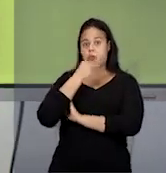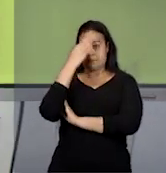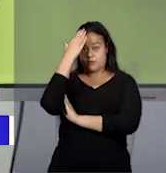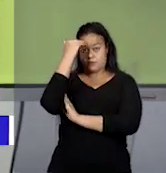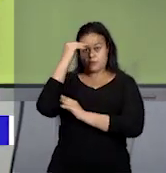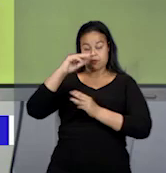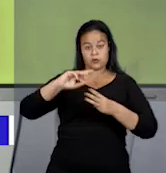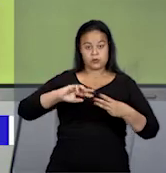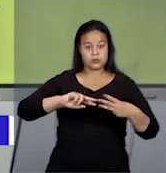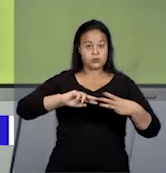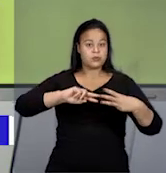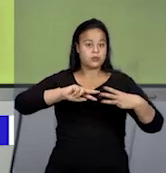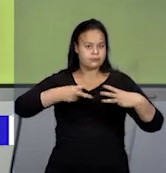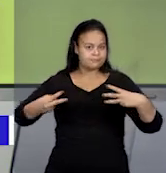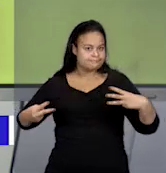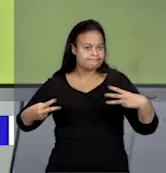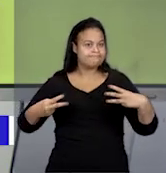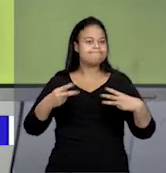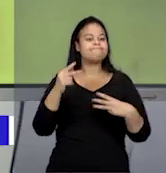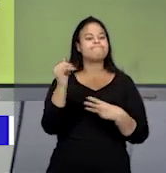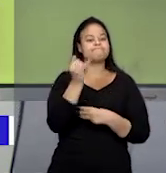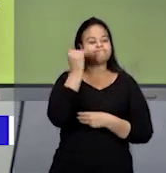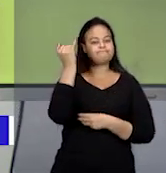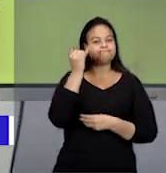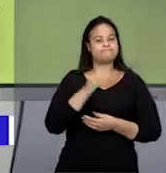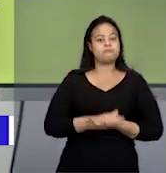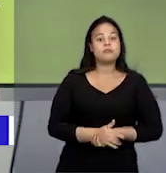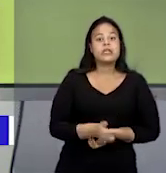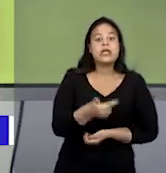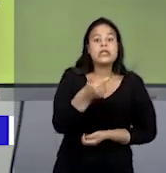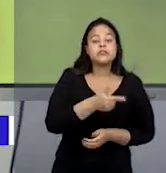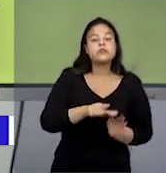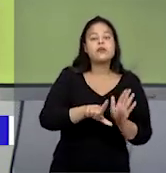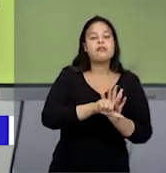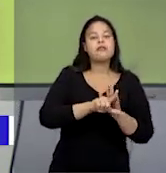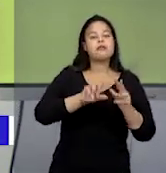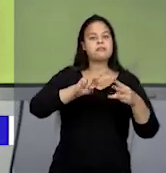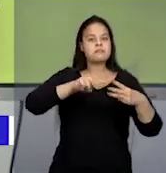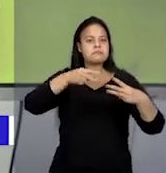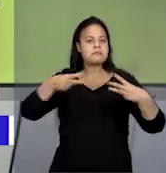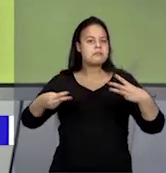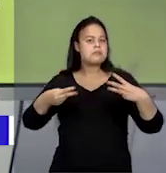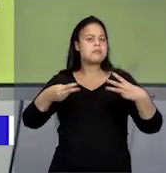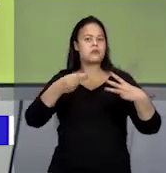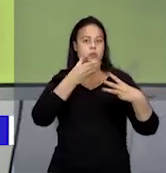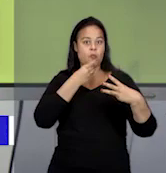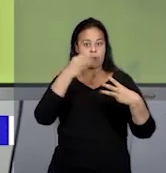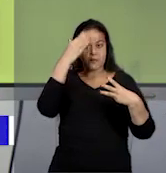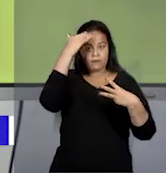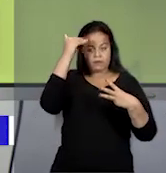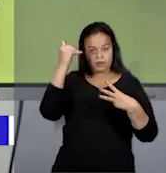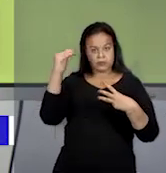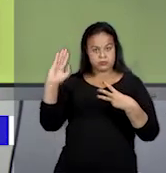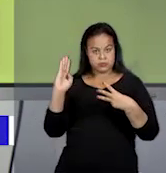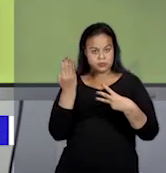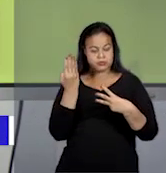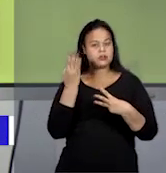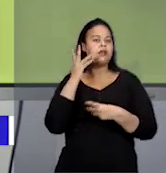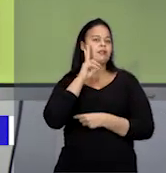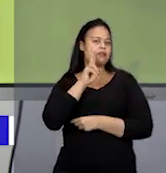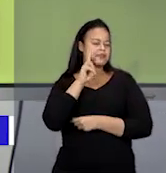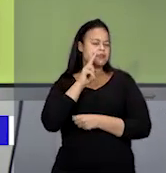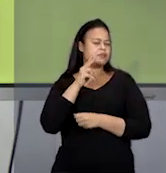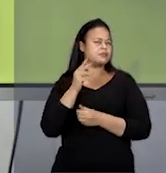importante. Então, vamos lá. Segunda lei de Mendel, então, eu sei, nós vimos isso, nós relembramos, na verdade, na